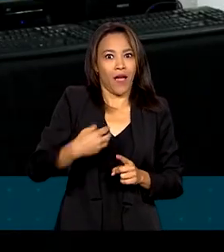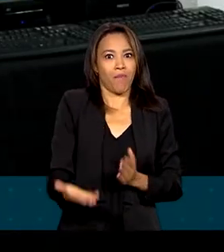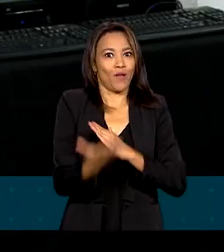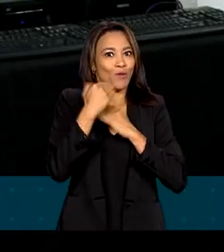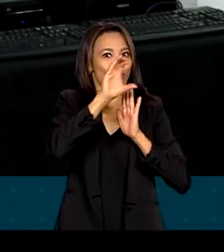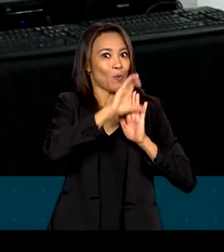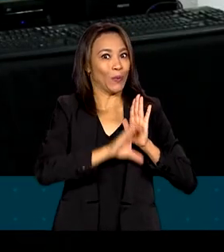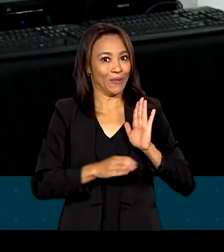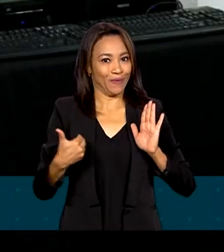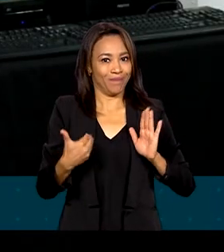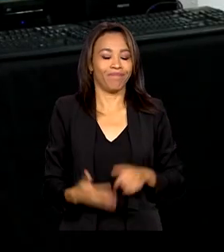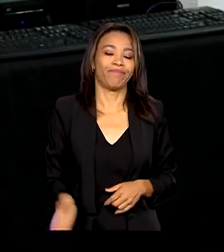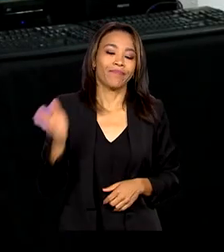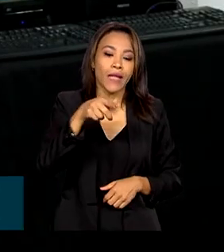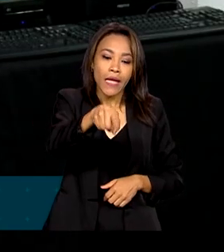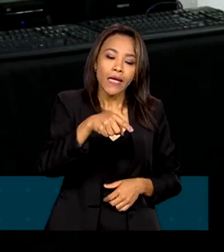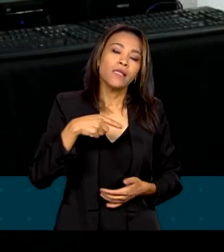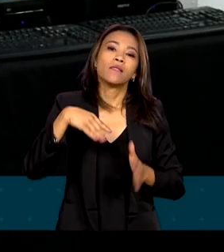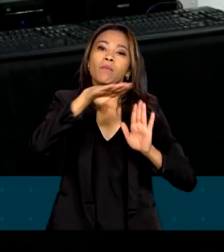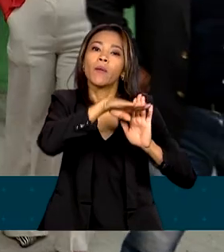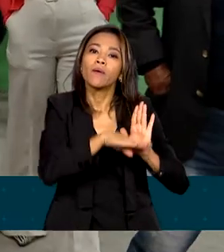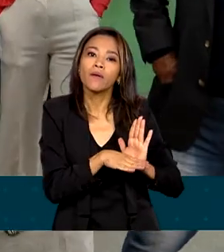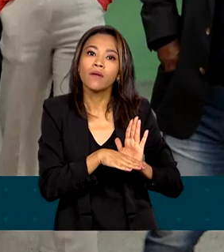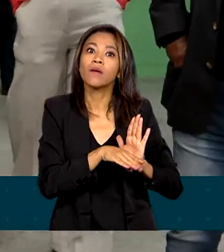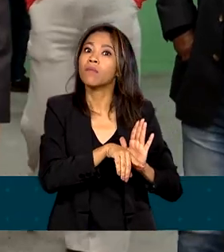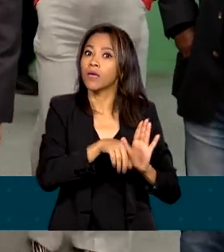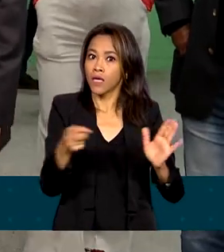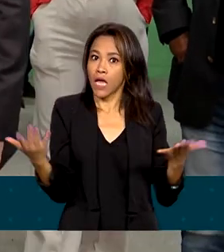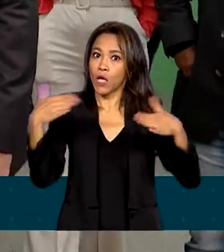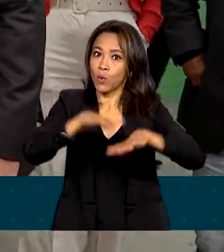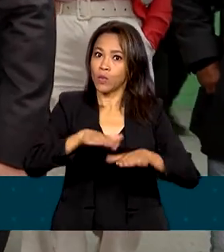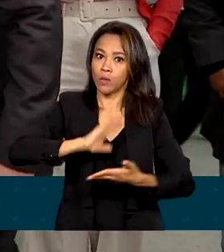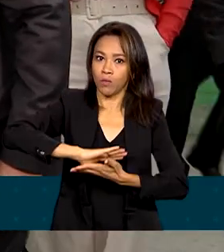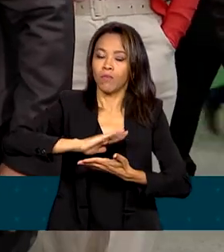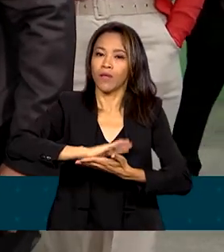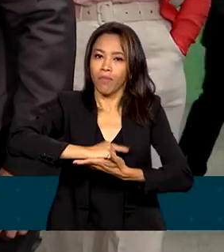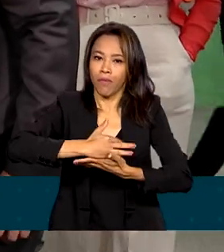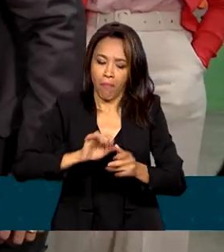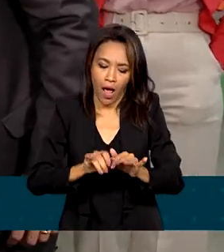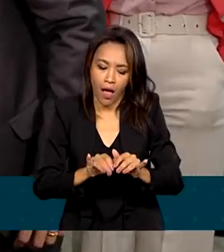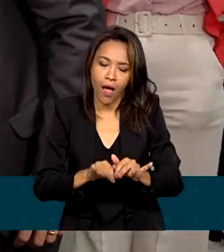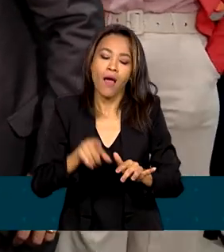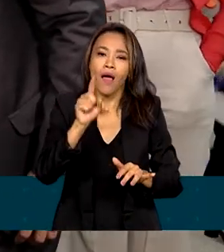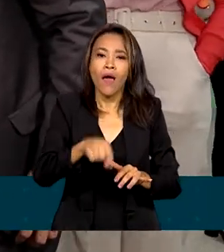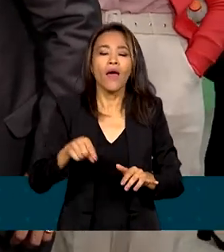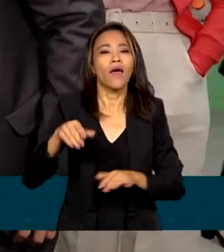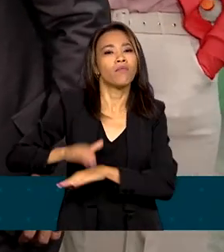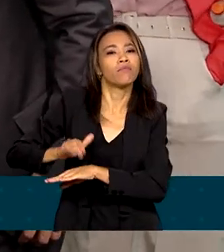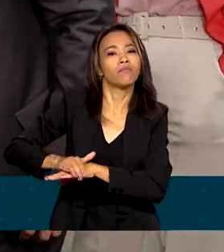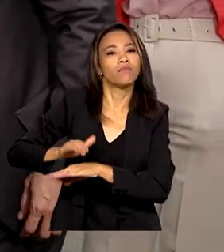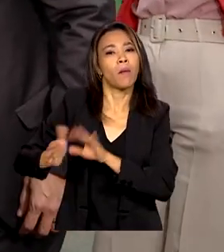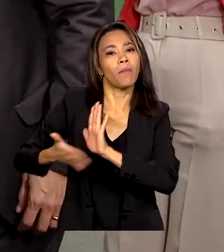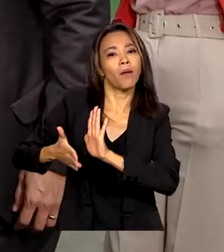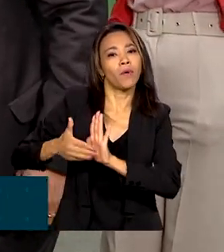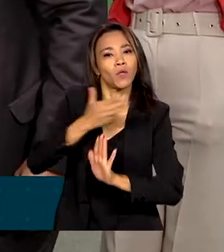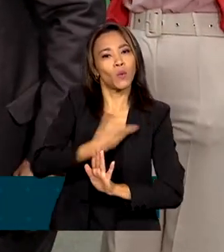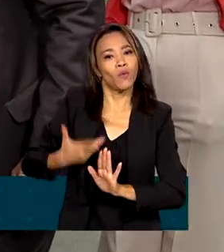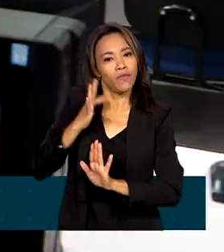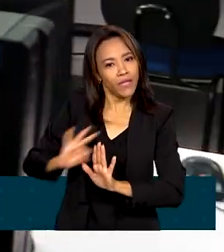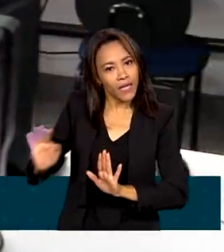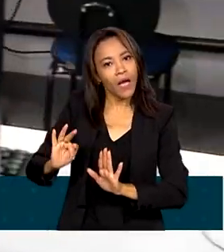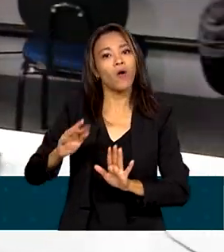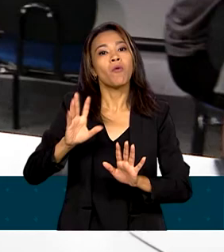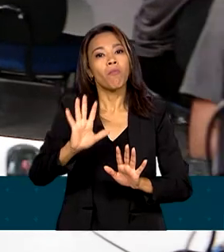O programa Computadores para a Inclusão é uma ação do governo federal executada pelo Ministério das